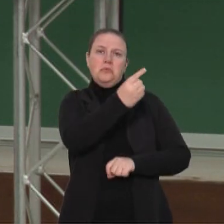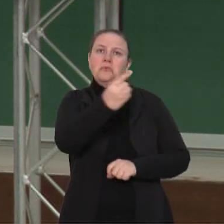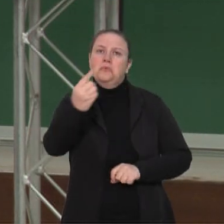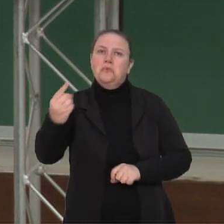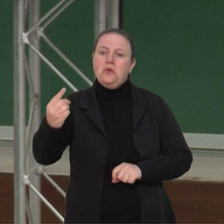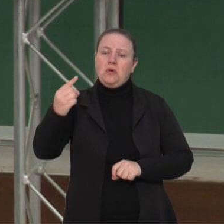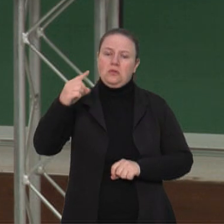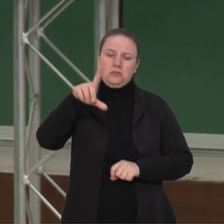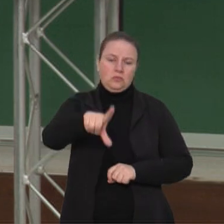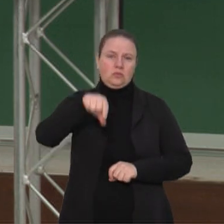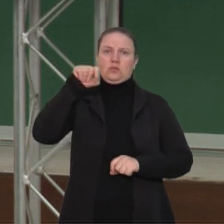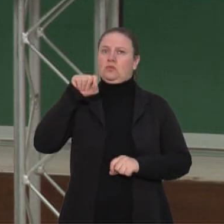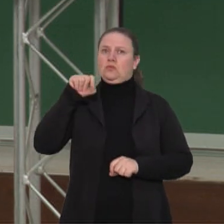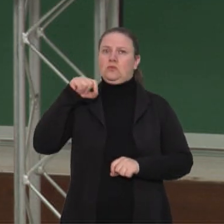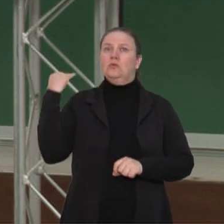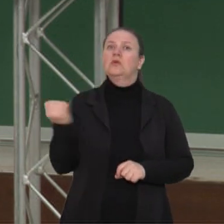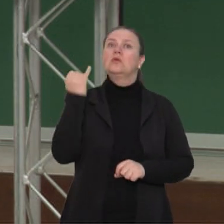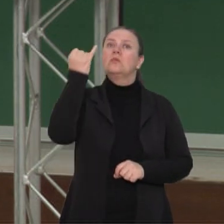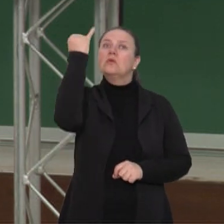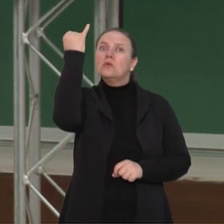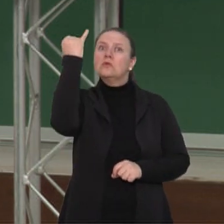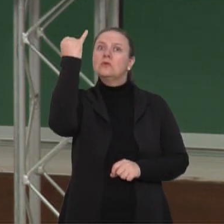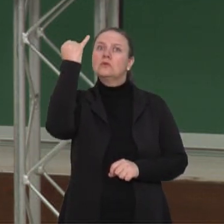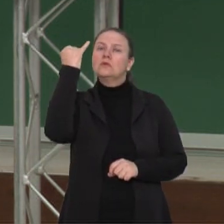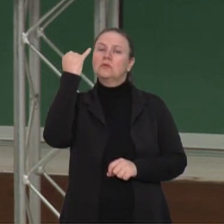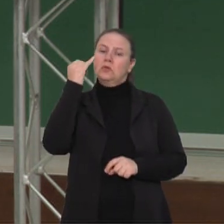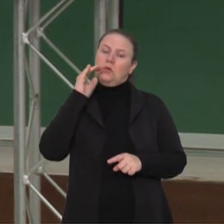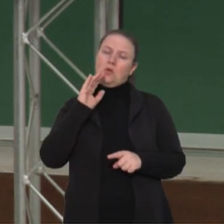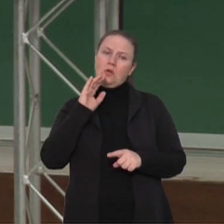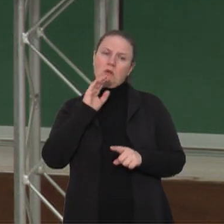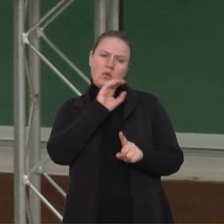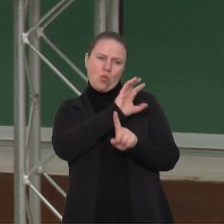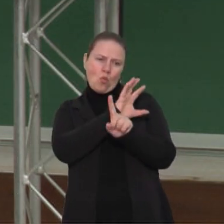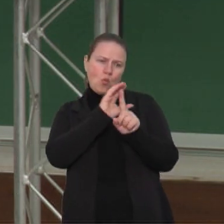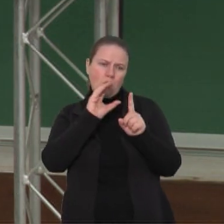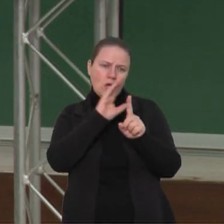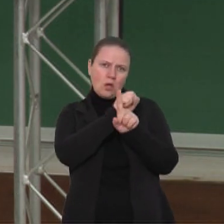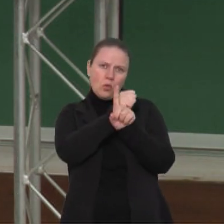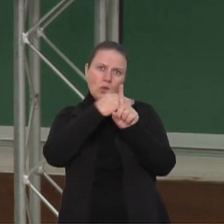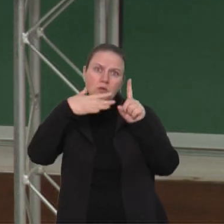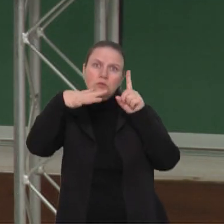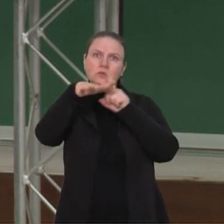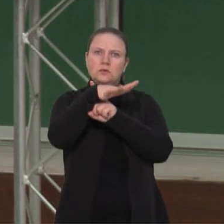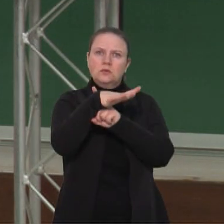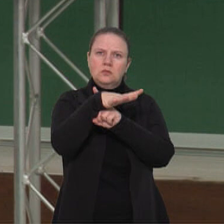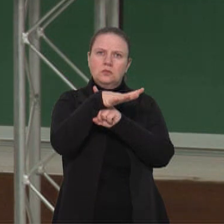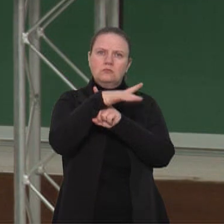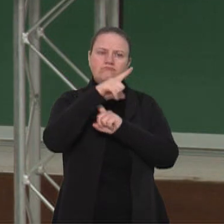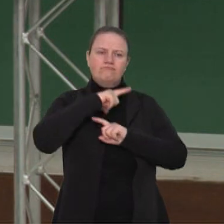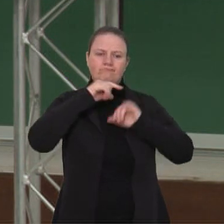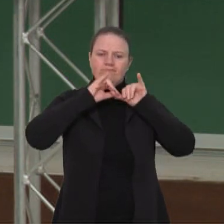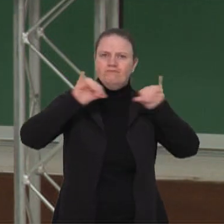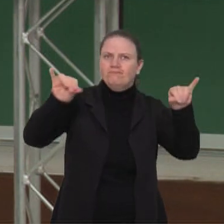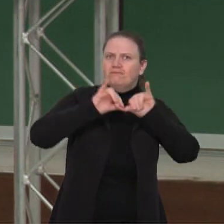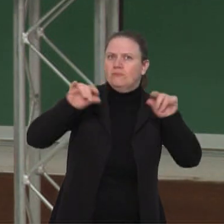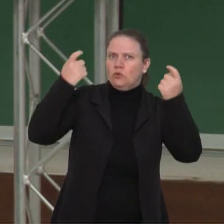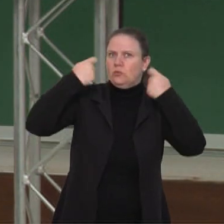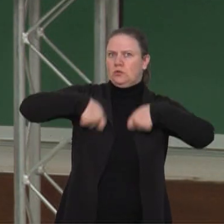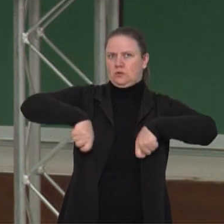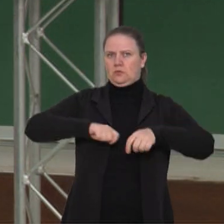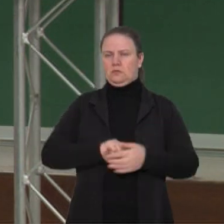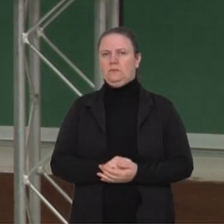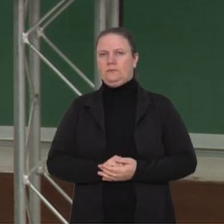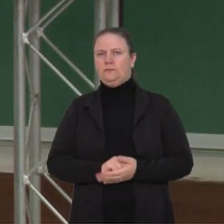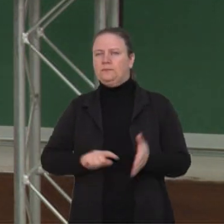acharem importante, né, de relevância social, sempre lembrando disso, né? E aí, vamos fazer um